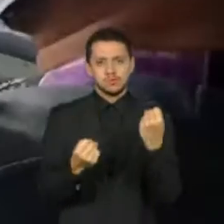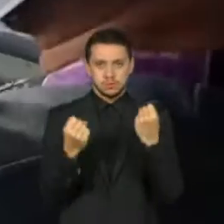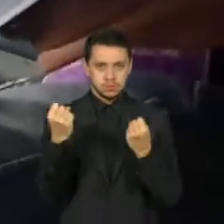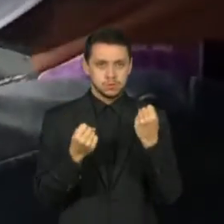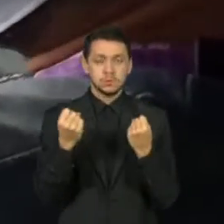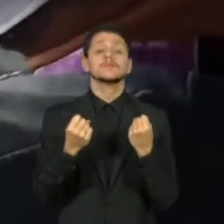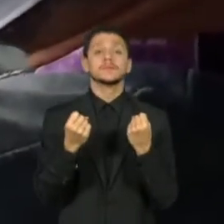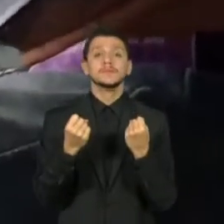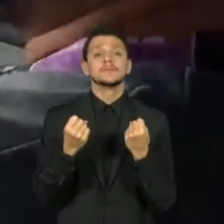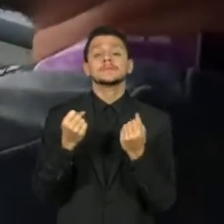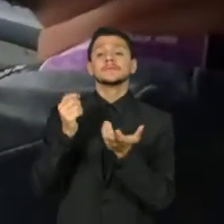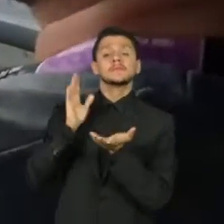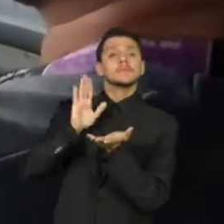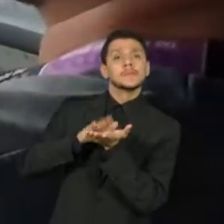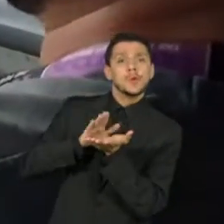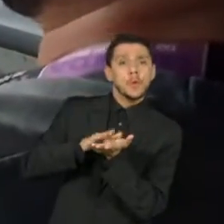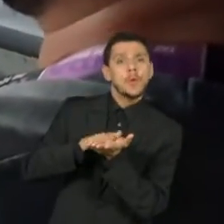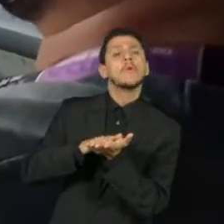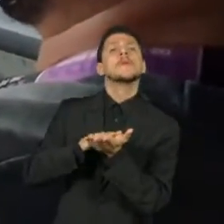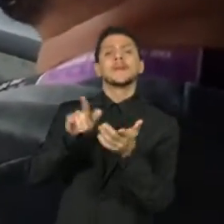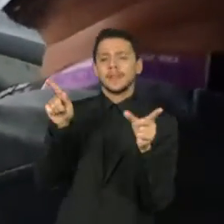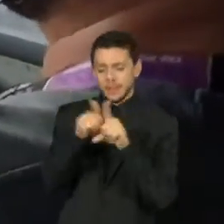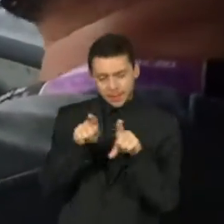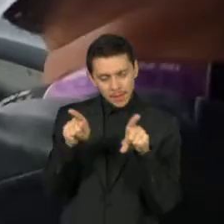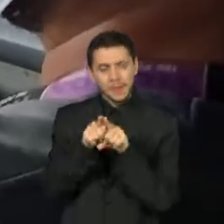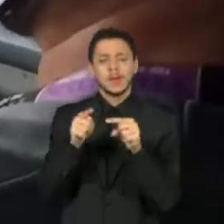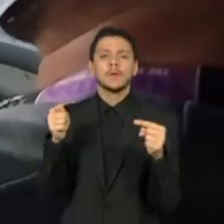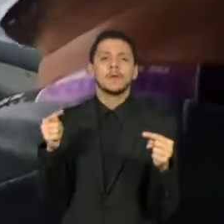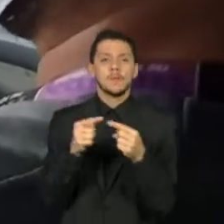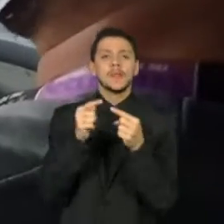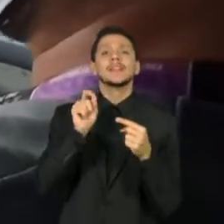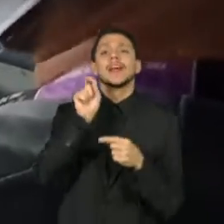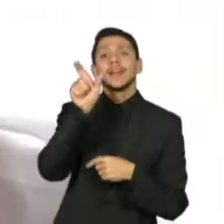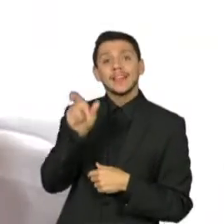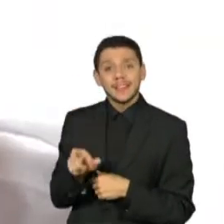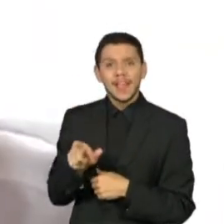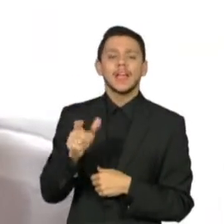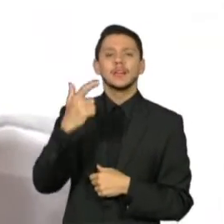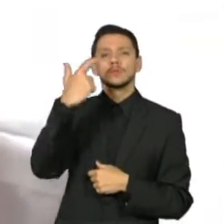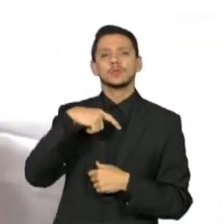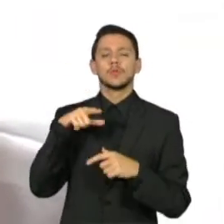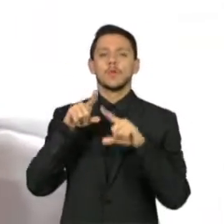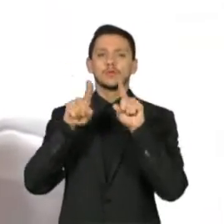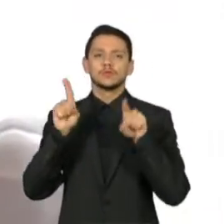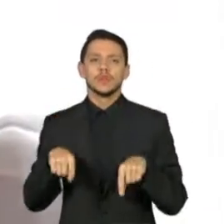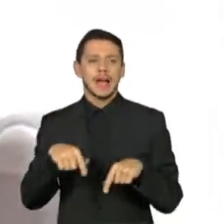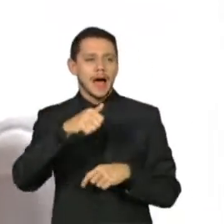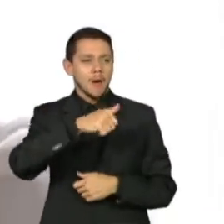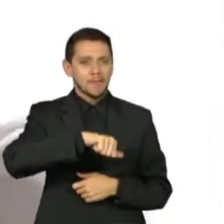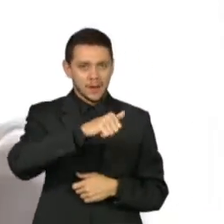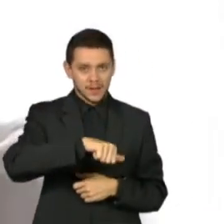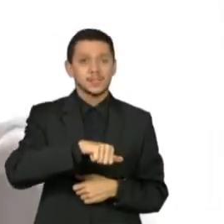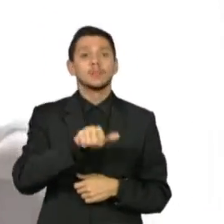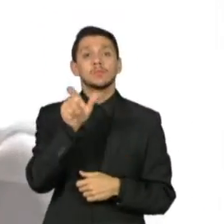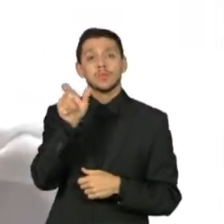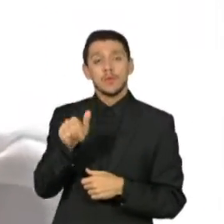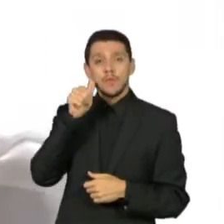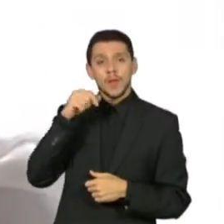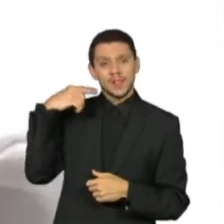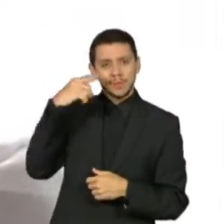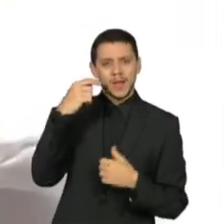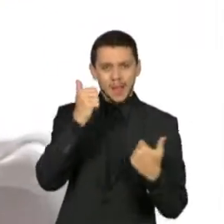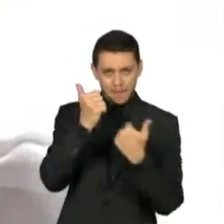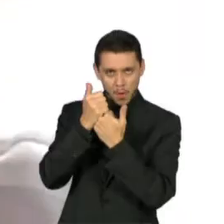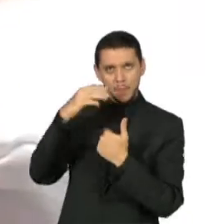motorista. A cobrança também se estende aos examinadores. A deputada federal bolsonarista Carla Zambelli